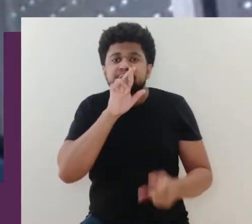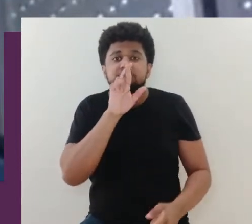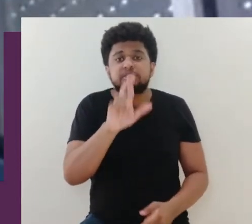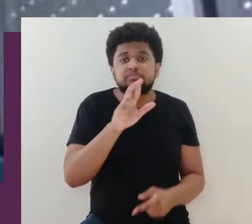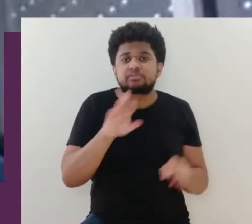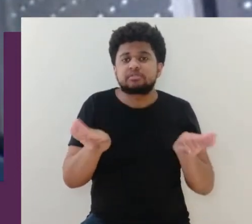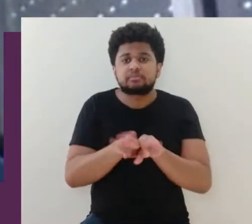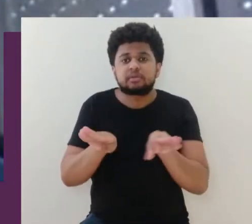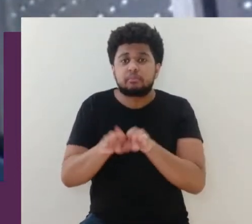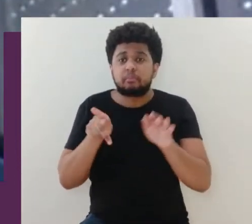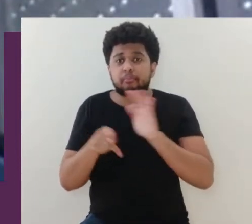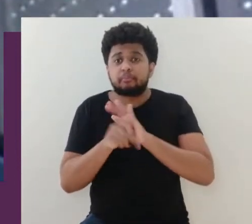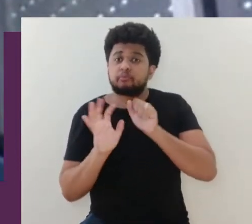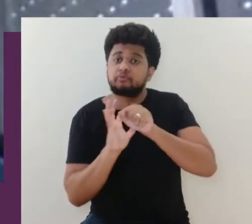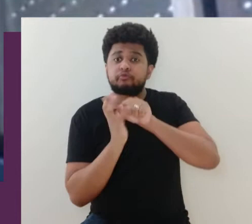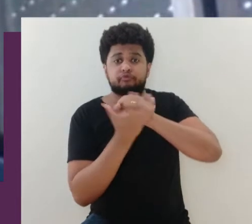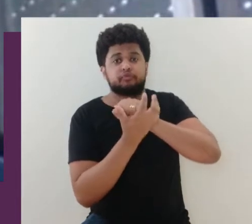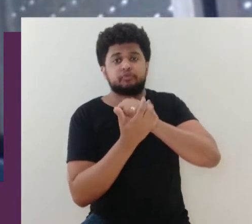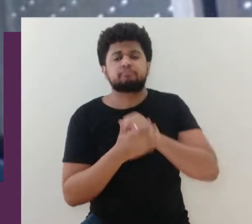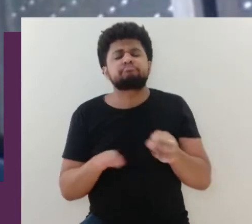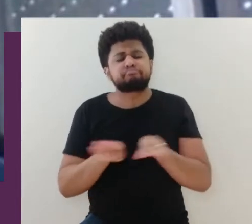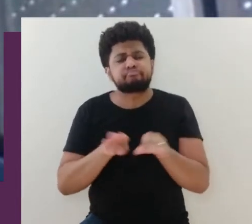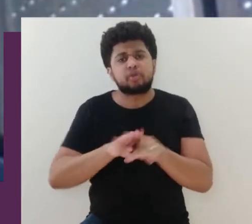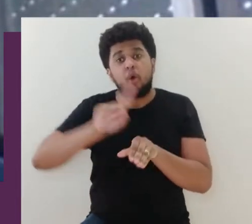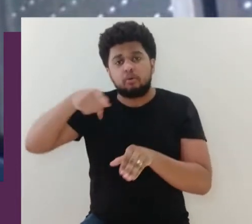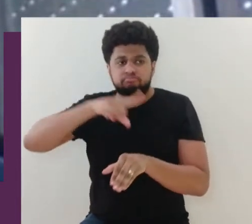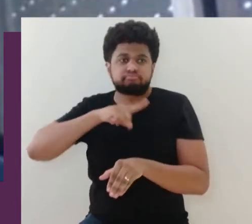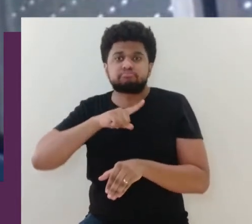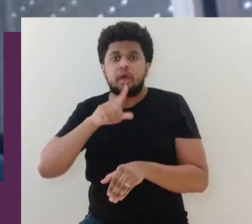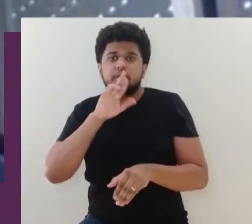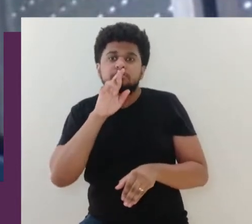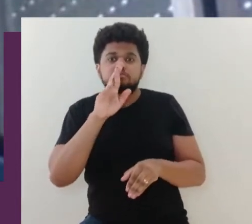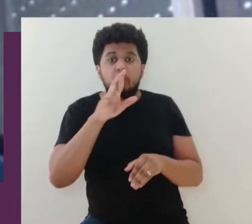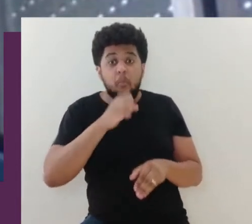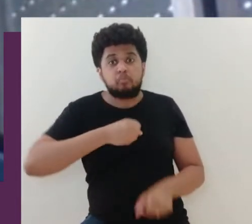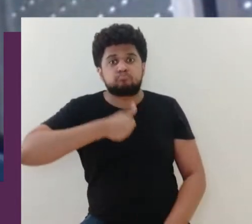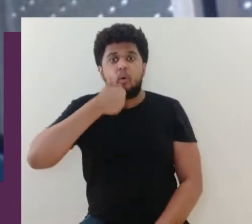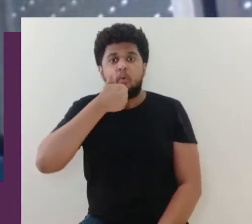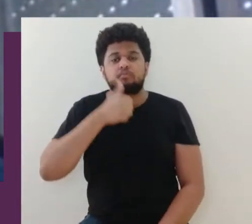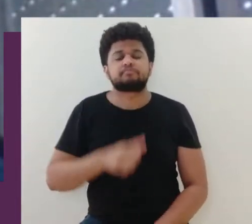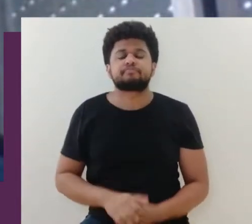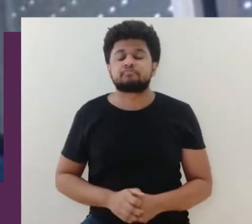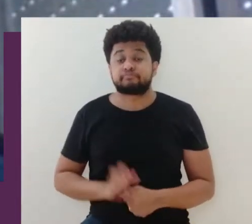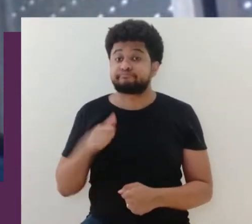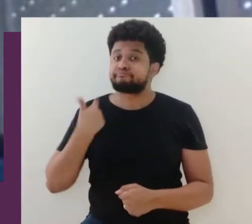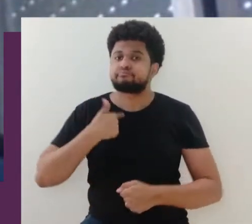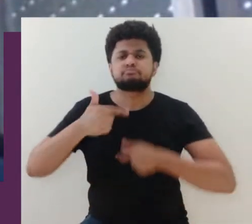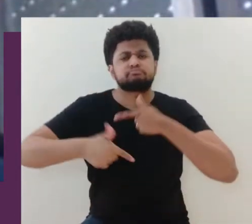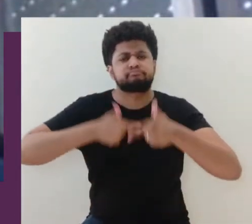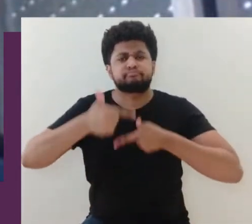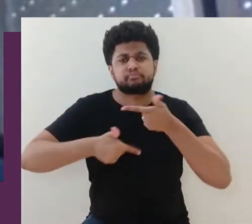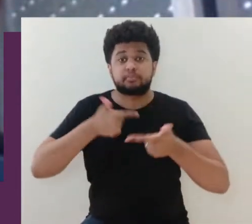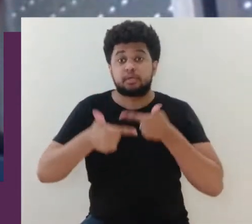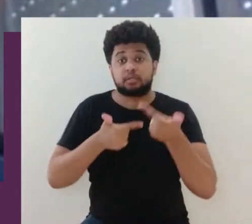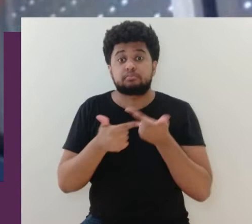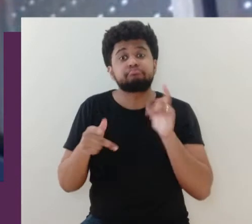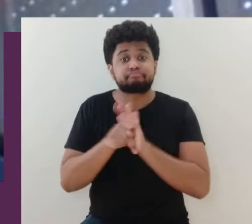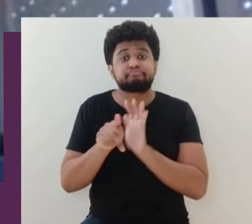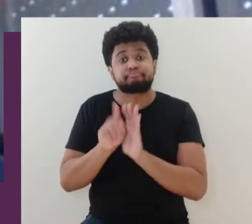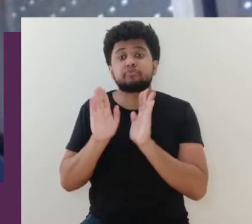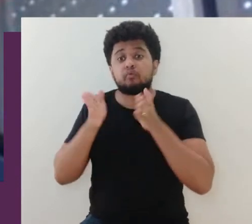de resposta diante do vírus? E outras conseguem ter uma resposta muito boa. Então, a gente tem trabalhado com